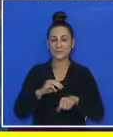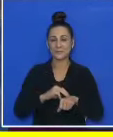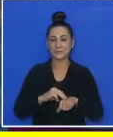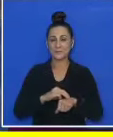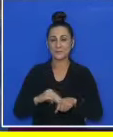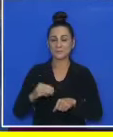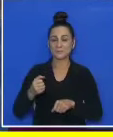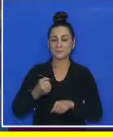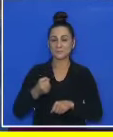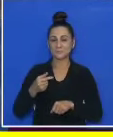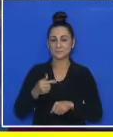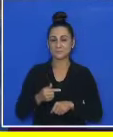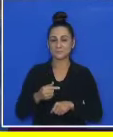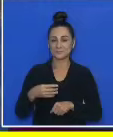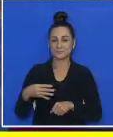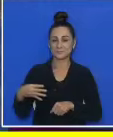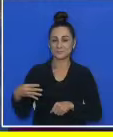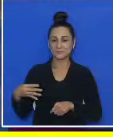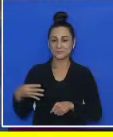Marrom 74.